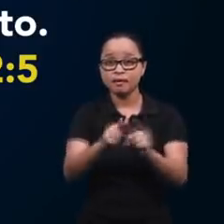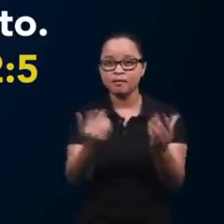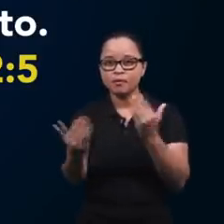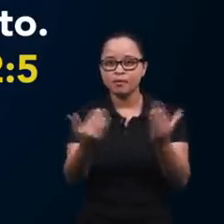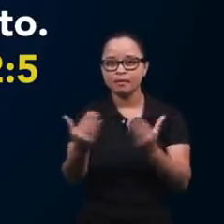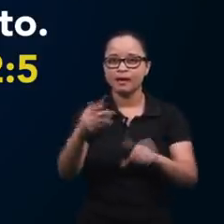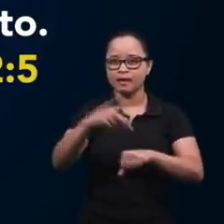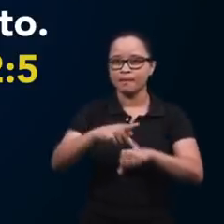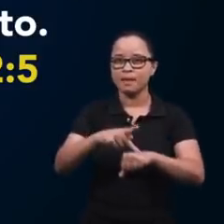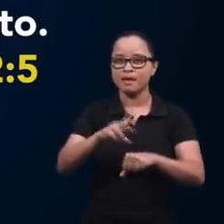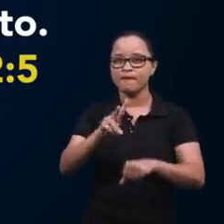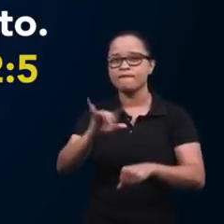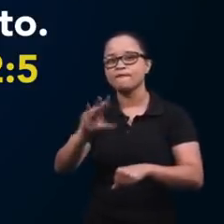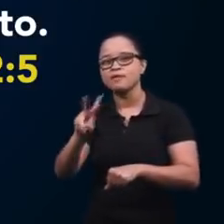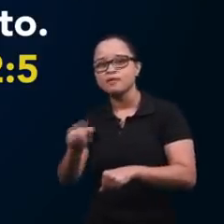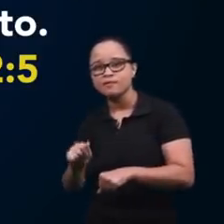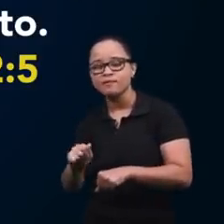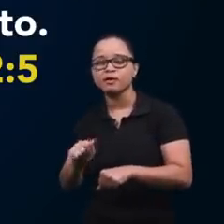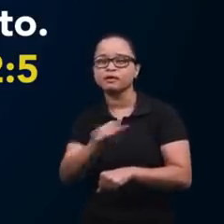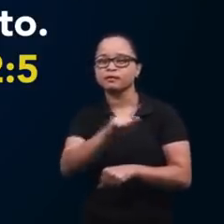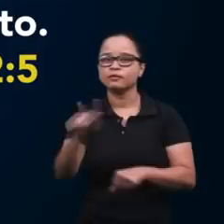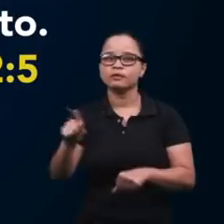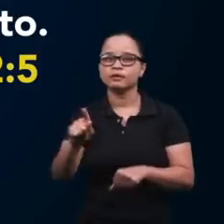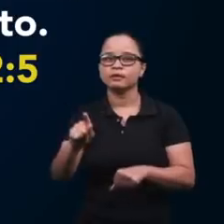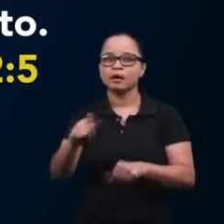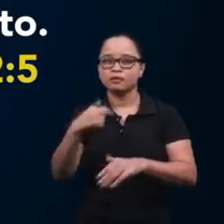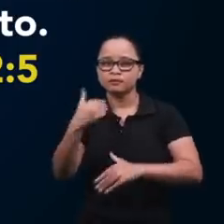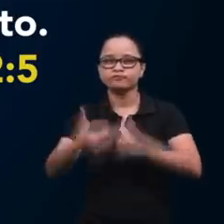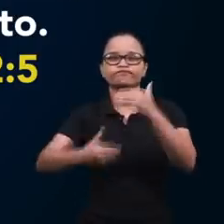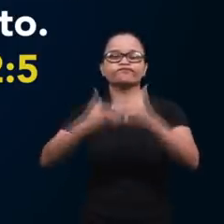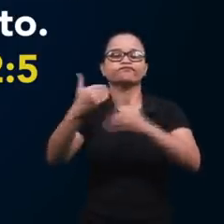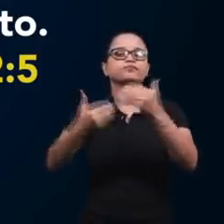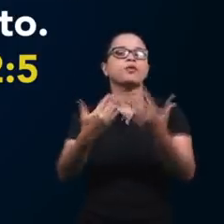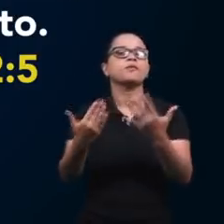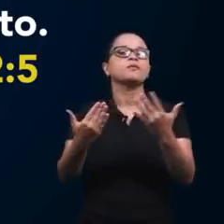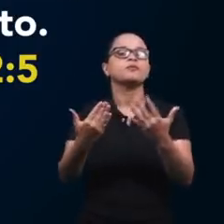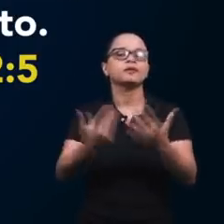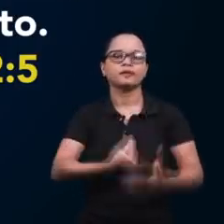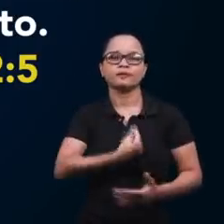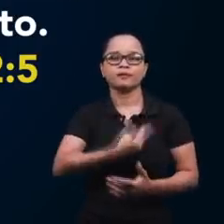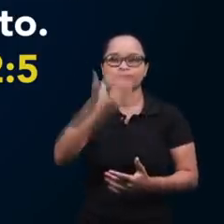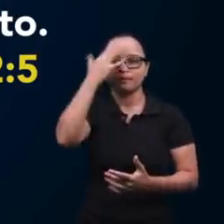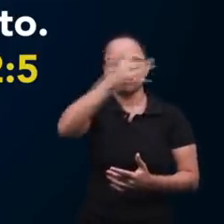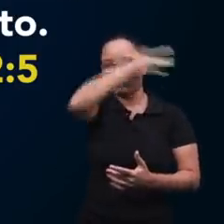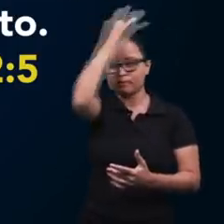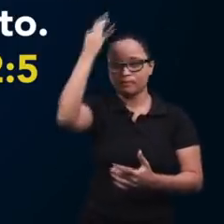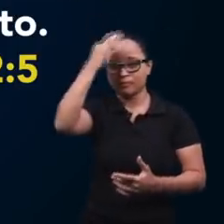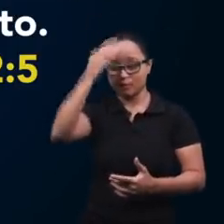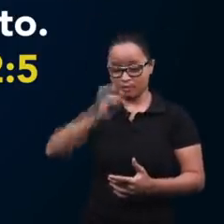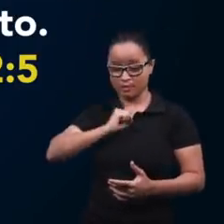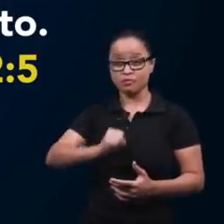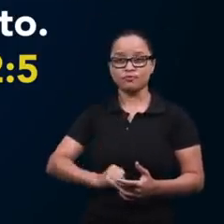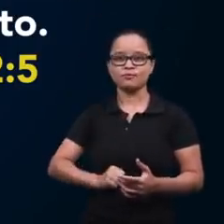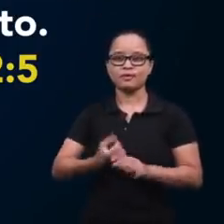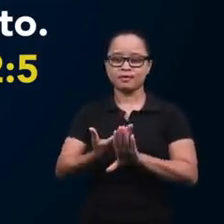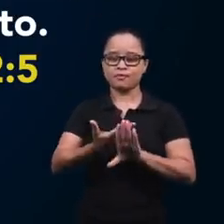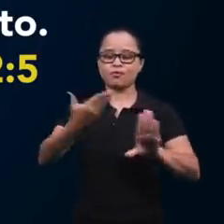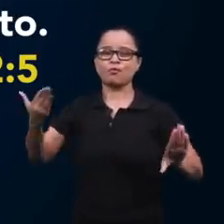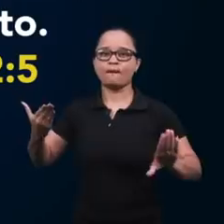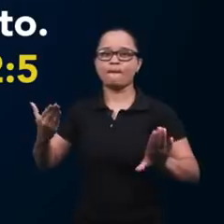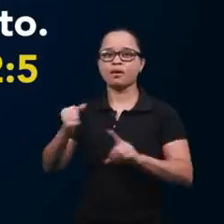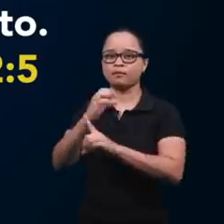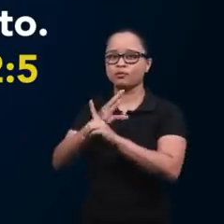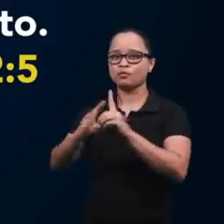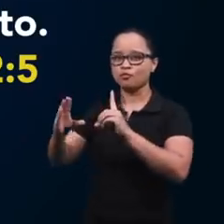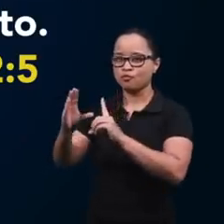como Pedras Vivas sois edificados casa espiritual e sacerdócio Santo para oferecerdes sacrifícios